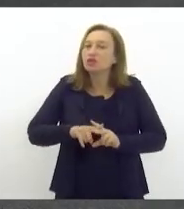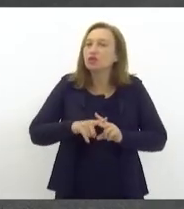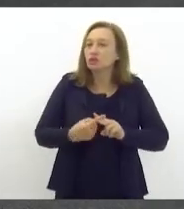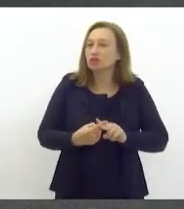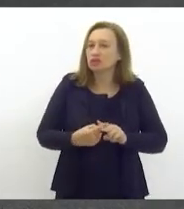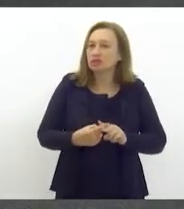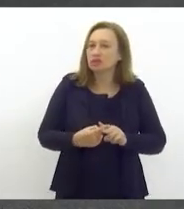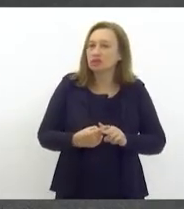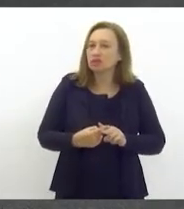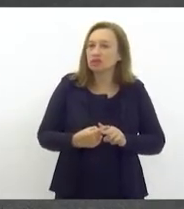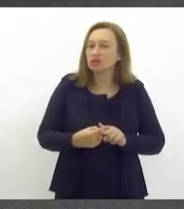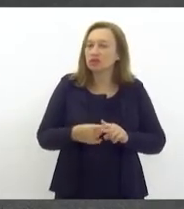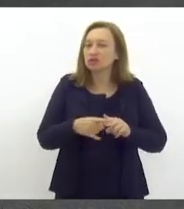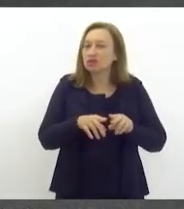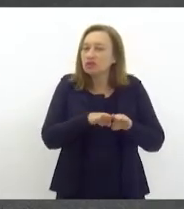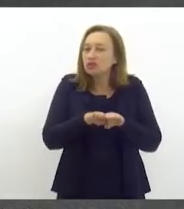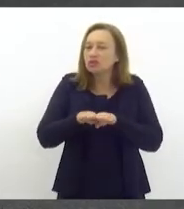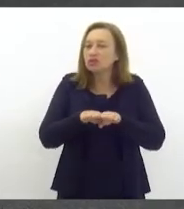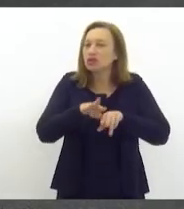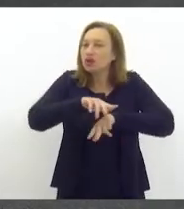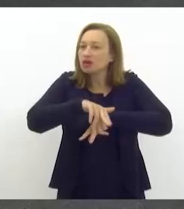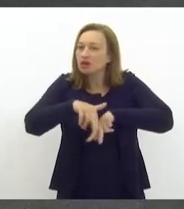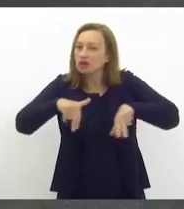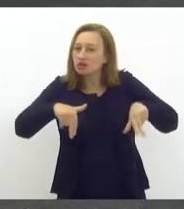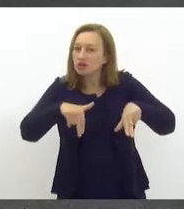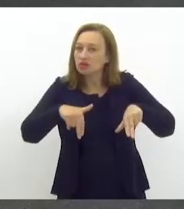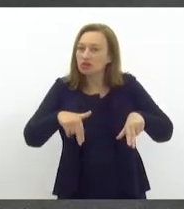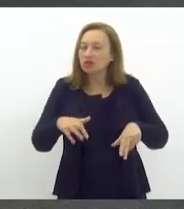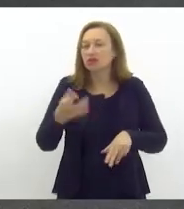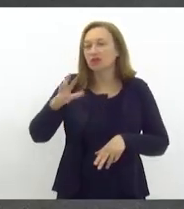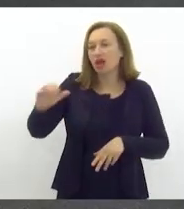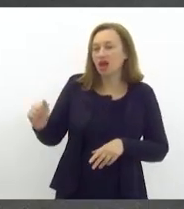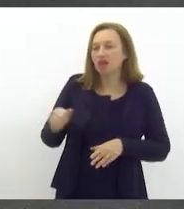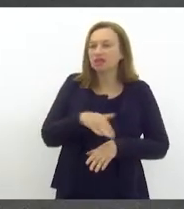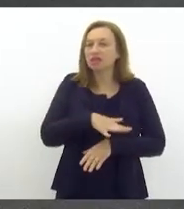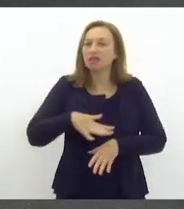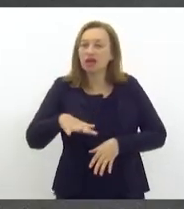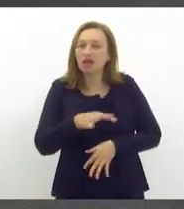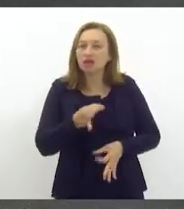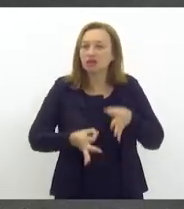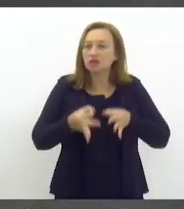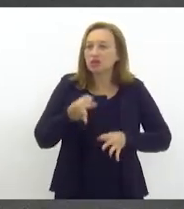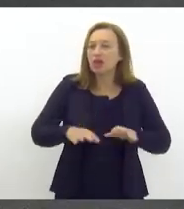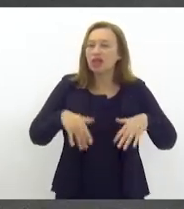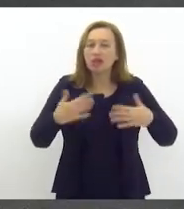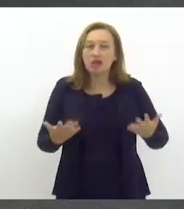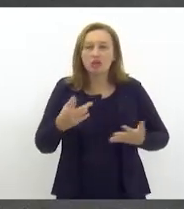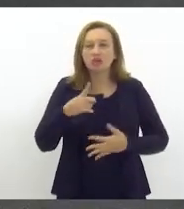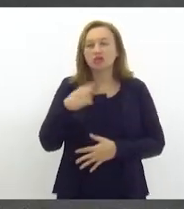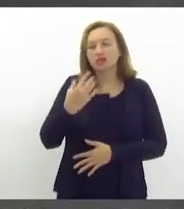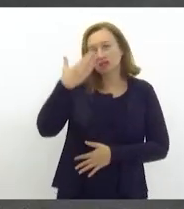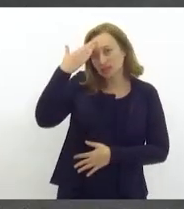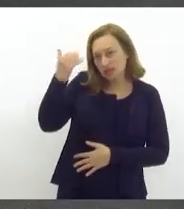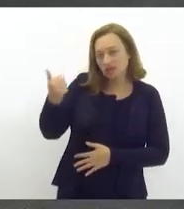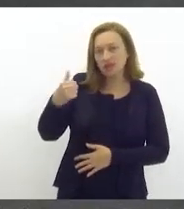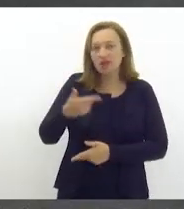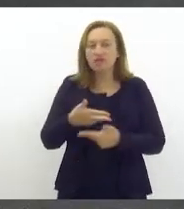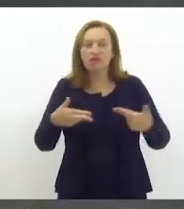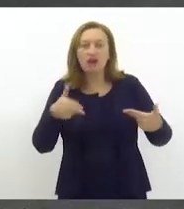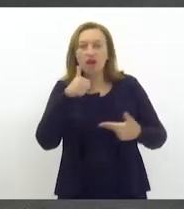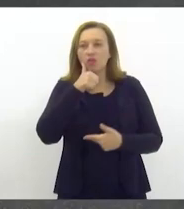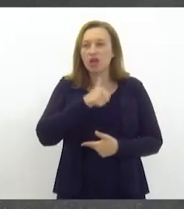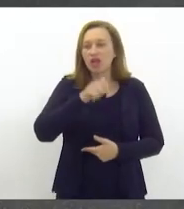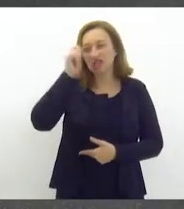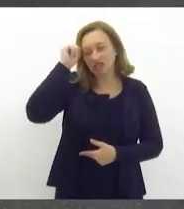e equidade de gênero e raça no sistema de justiça. Então, a gente sabe que temos várias